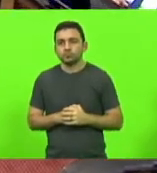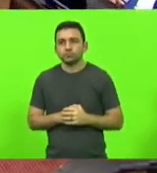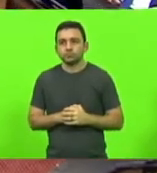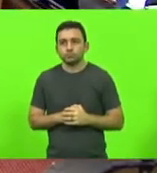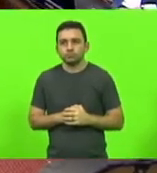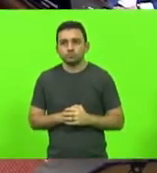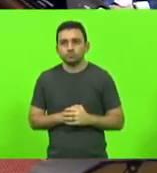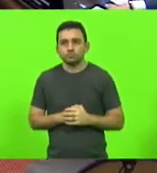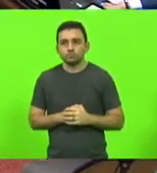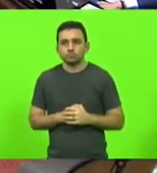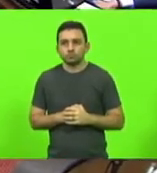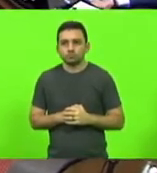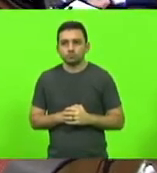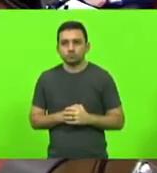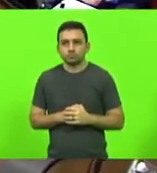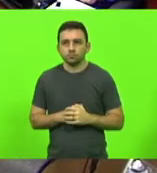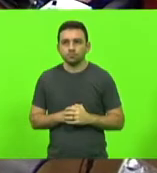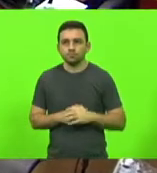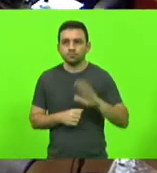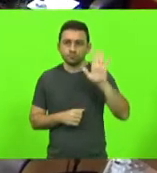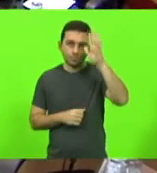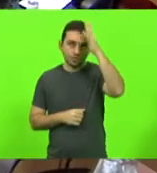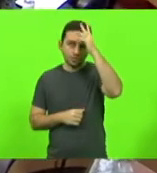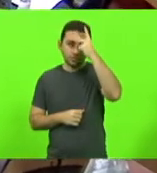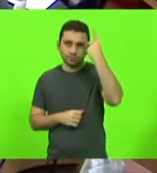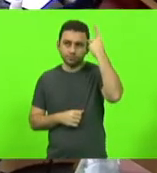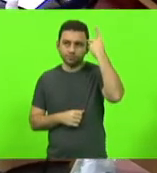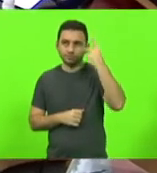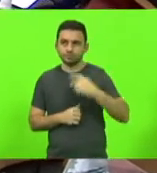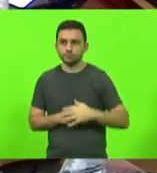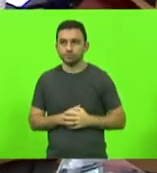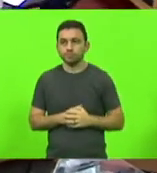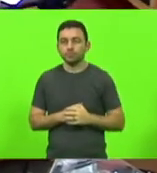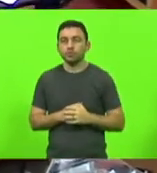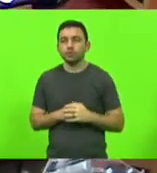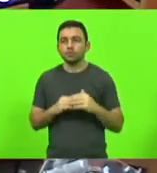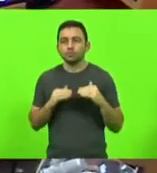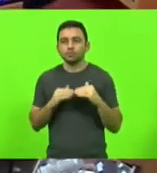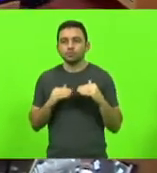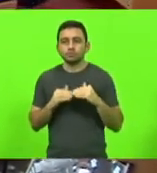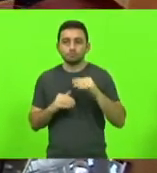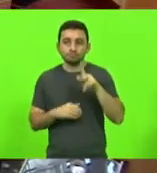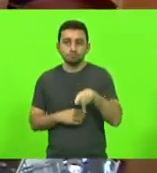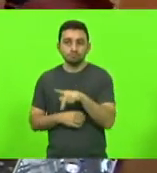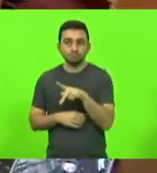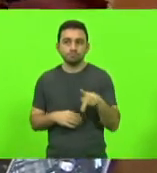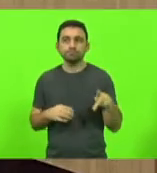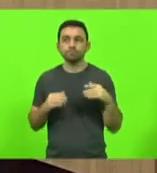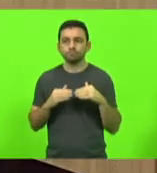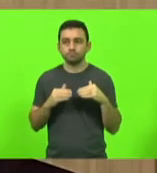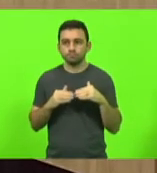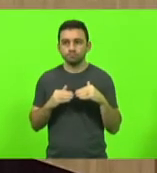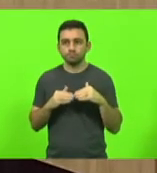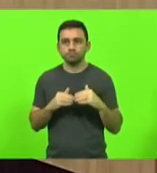Quatro. Eu também, senhor presidente, concordo com a sua proposta. Padre Pedro também. Também.